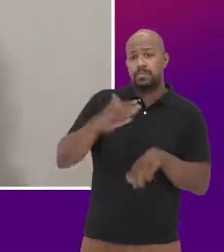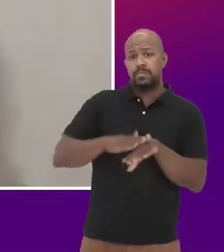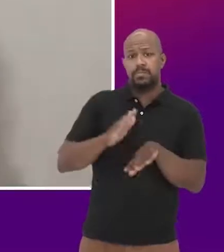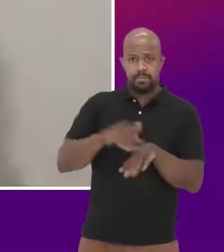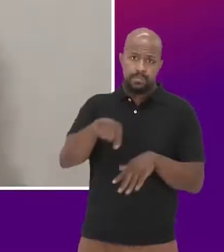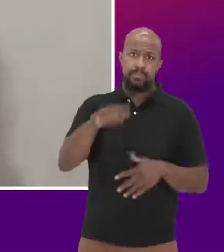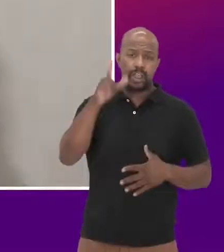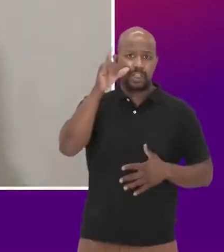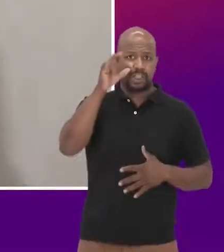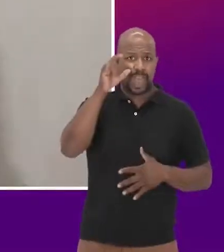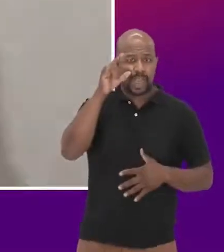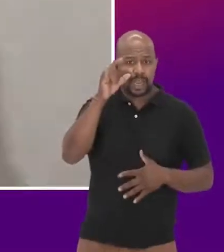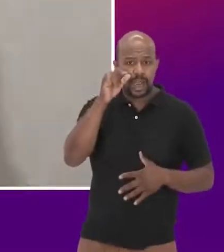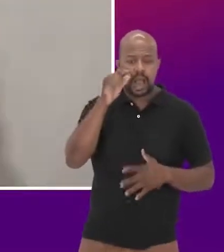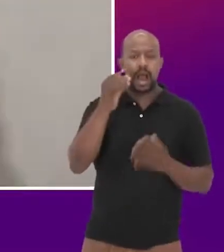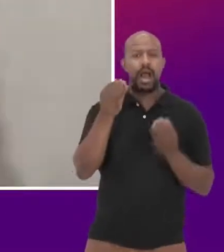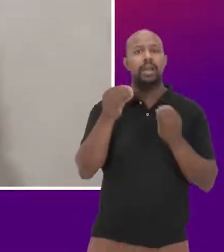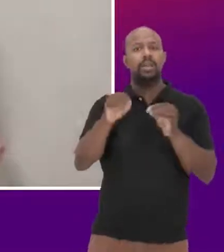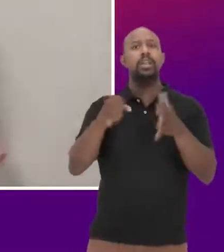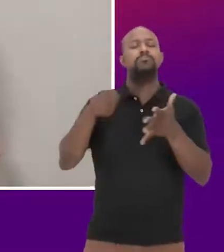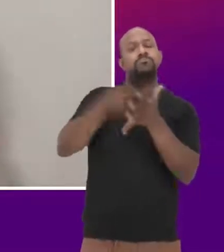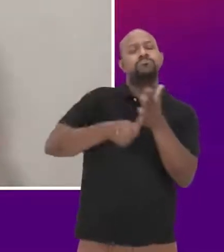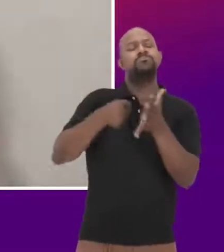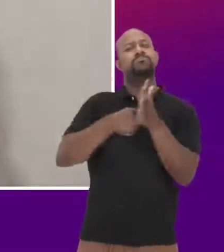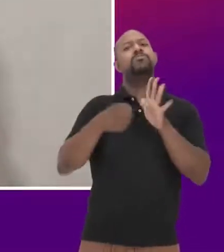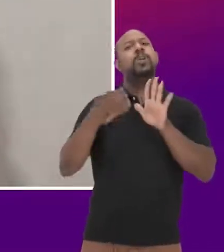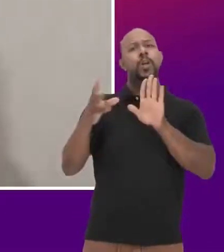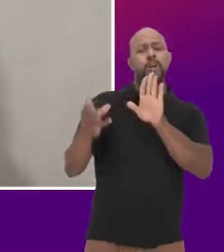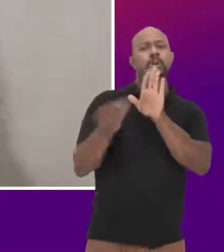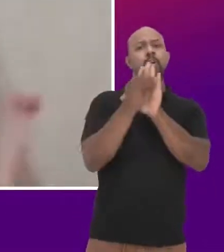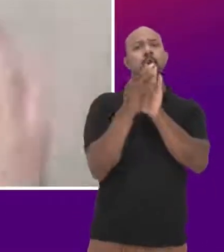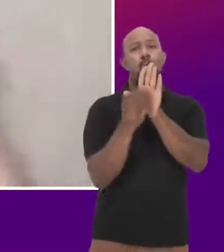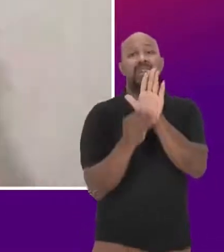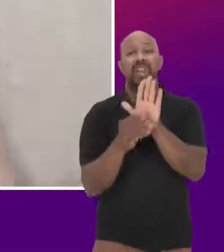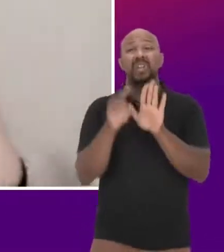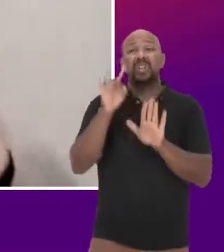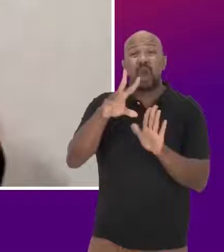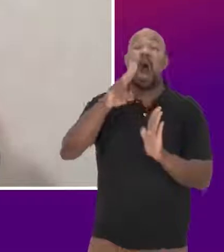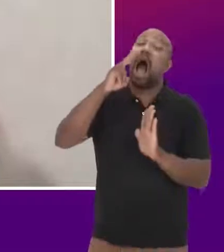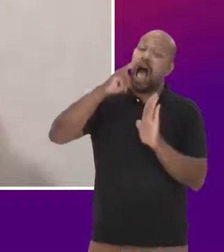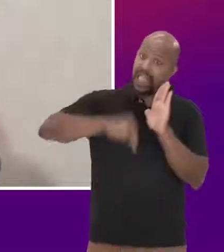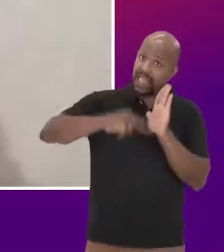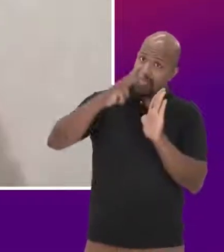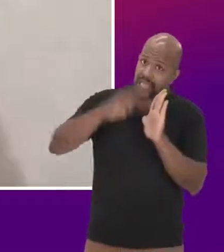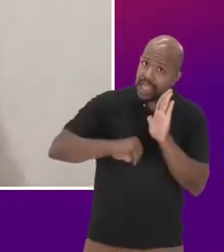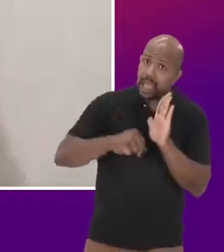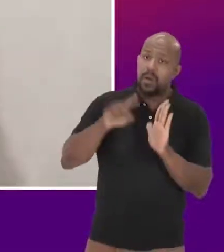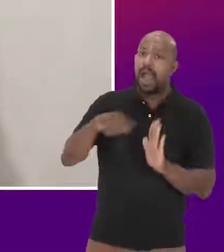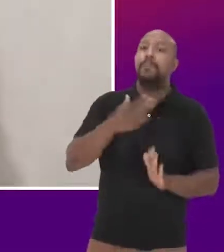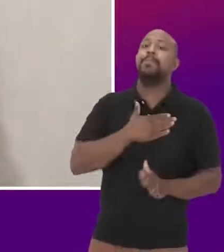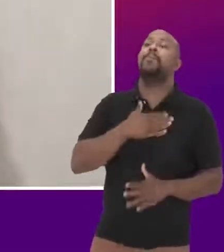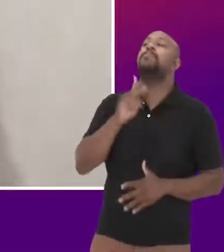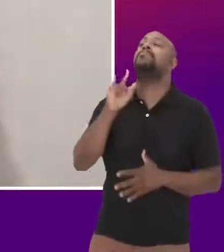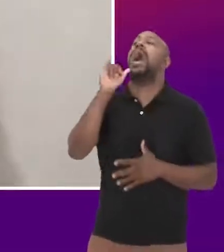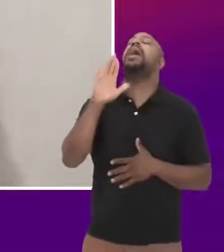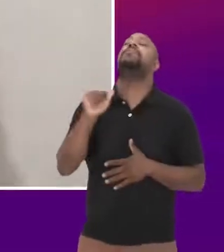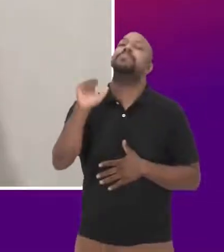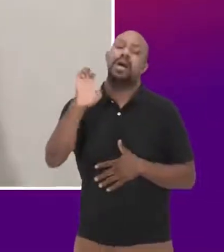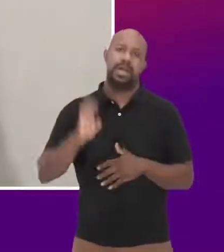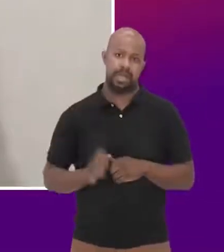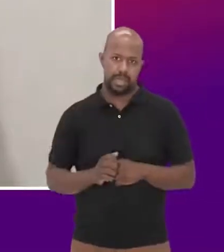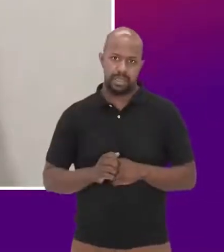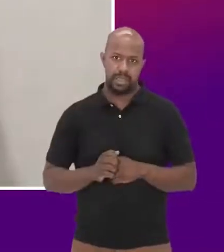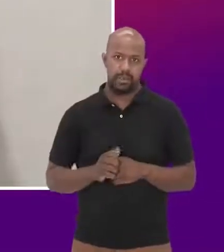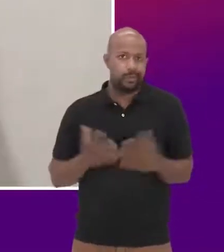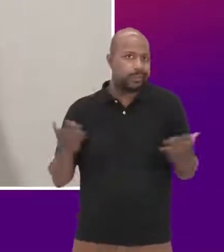próprio Instagram, levando conteúdo, e que só quem lê o meu conteúdo são os meus pares.